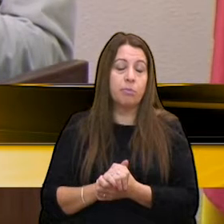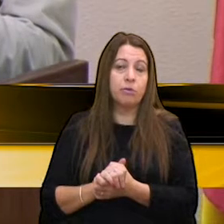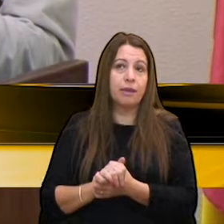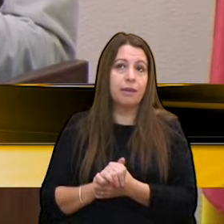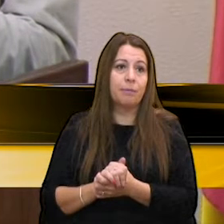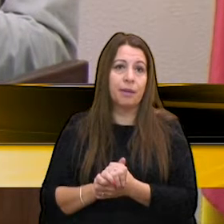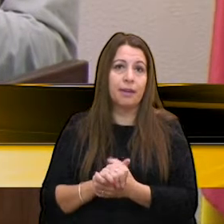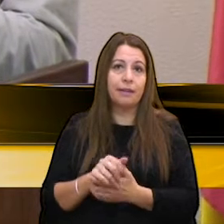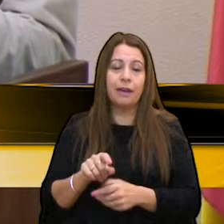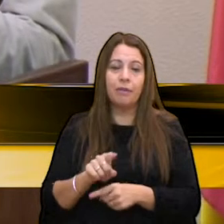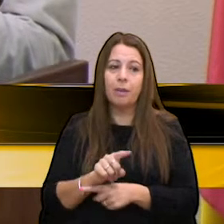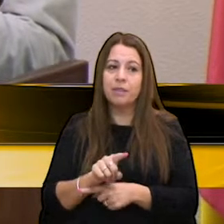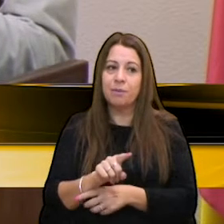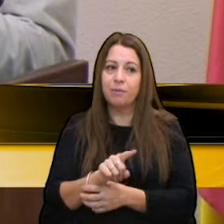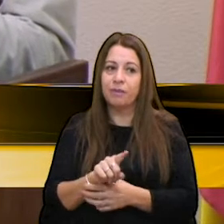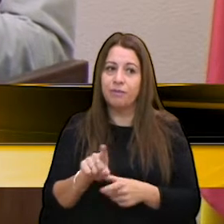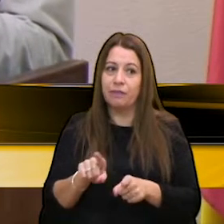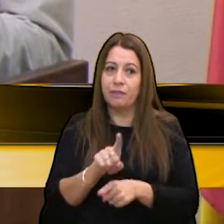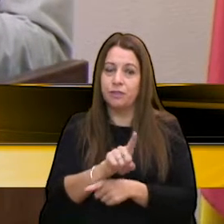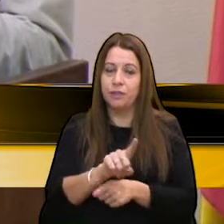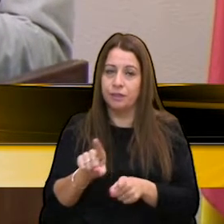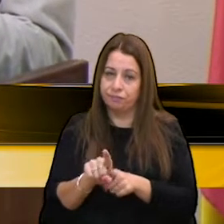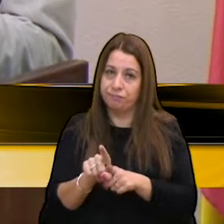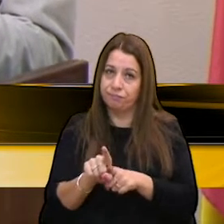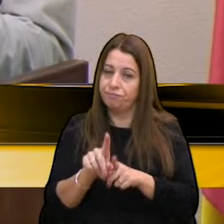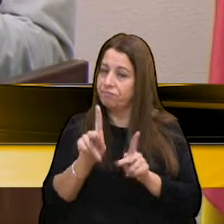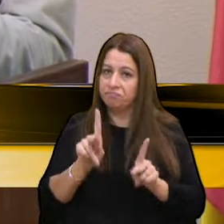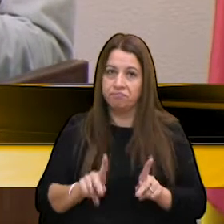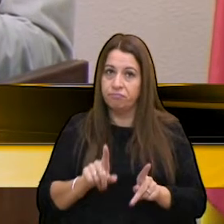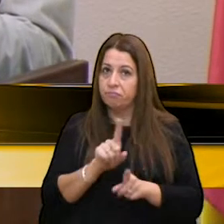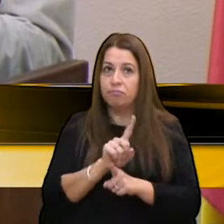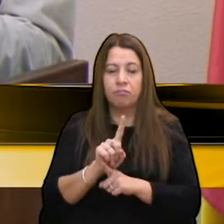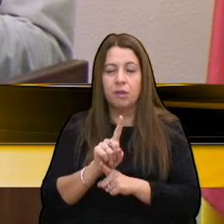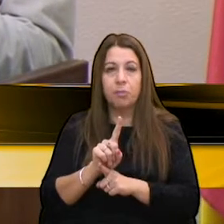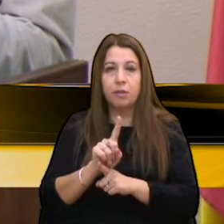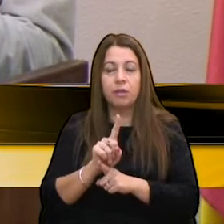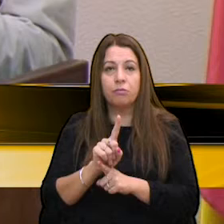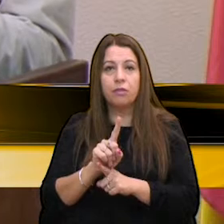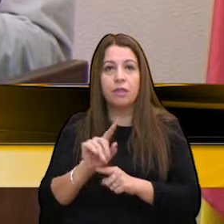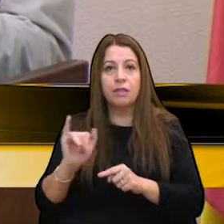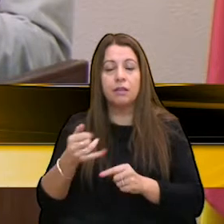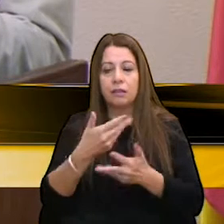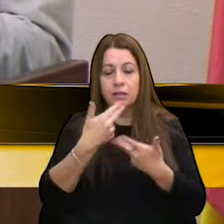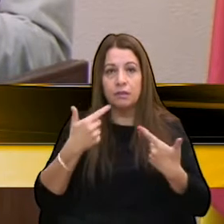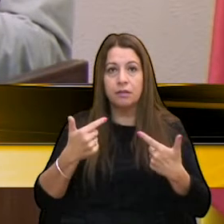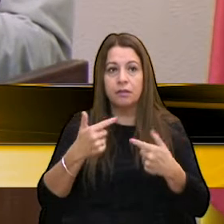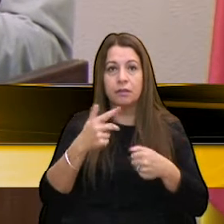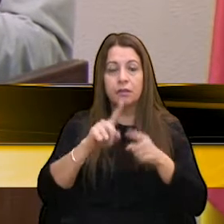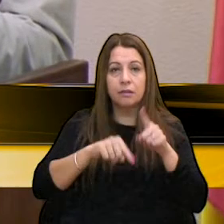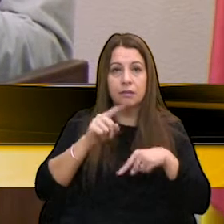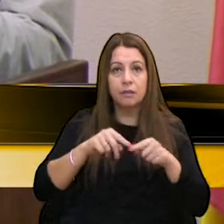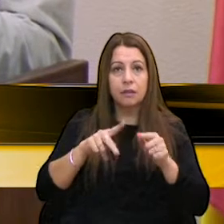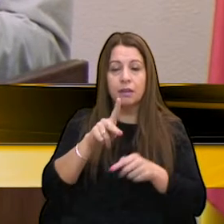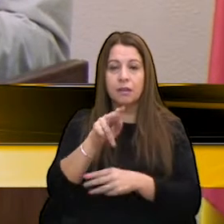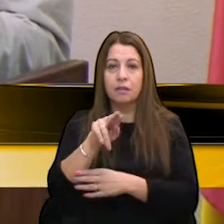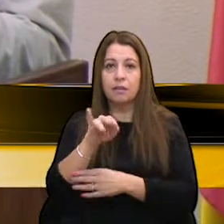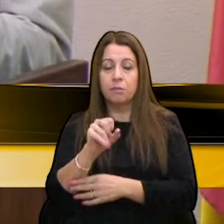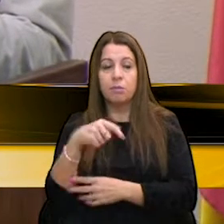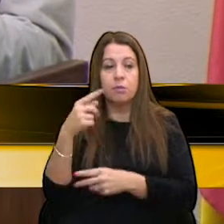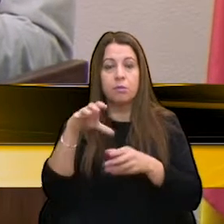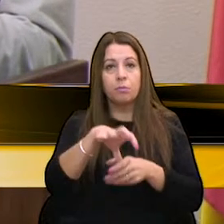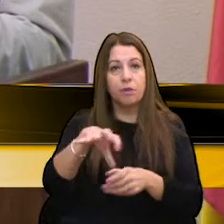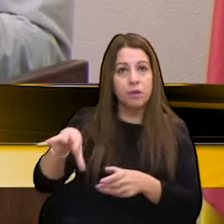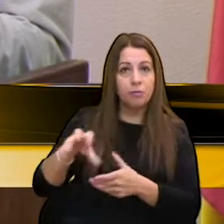assegurados. O simples fato de ocupar pessoas com produção de alimentos e de matérias-primas para outros